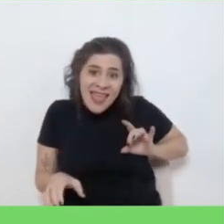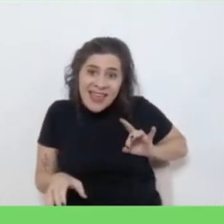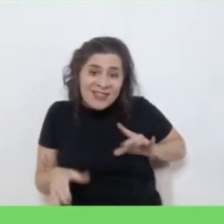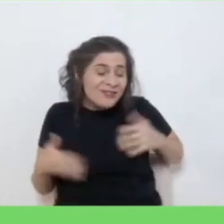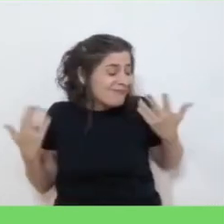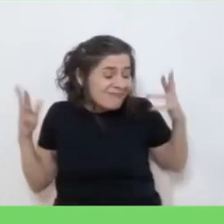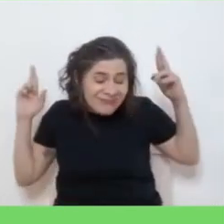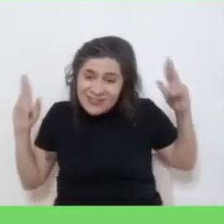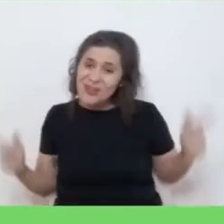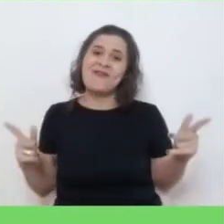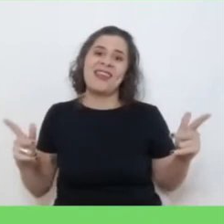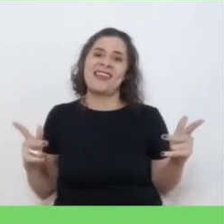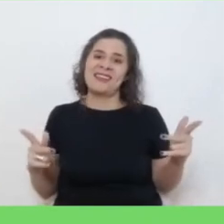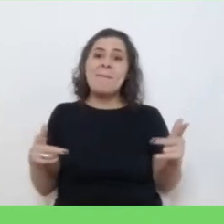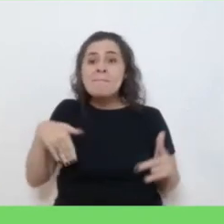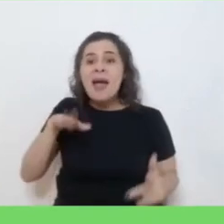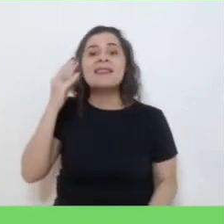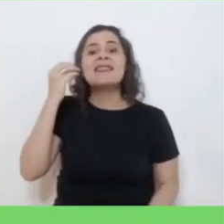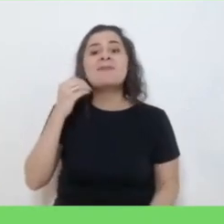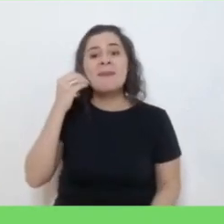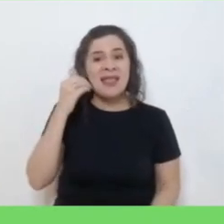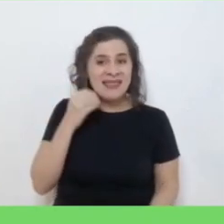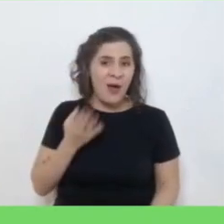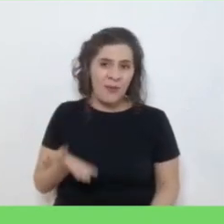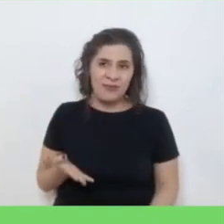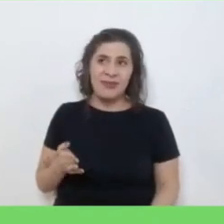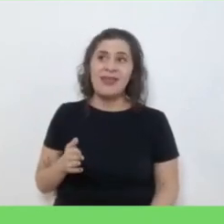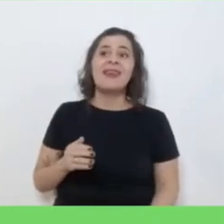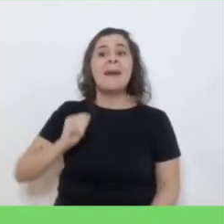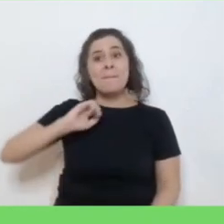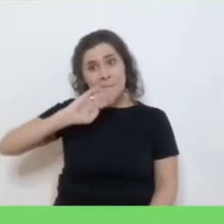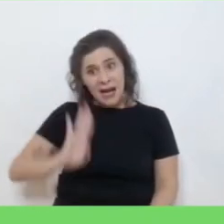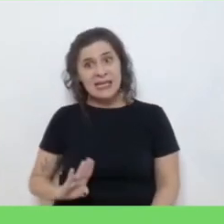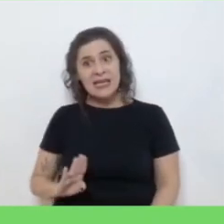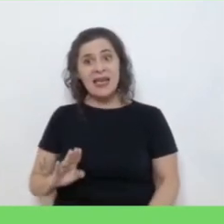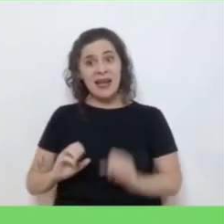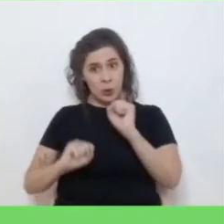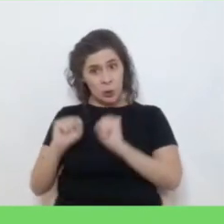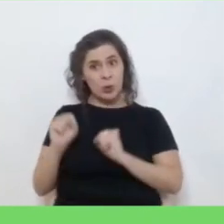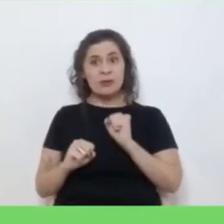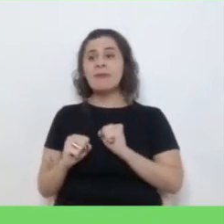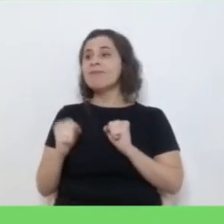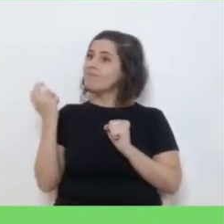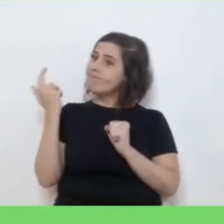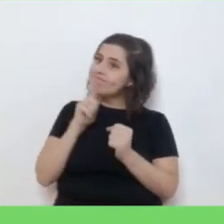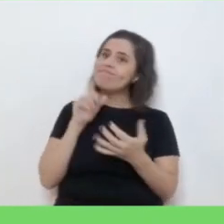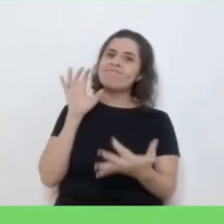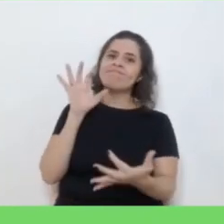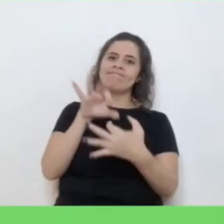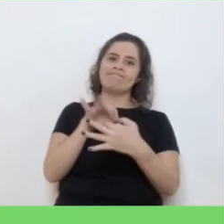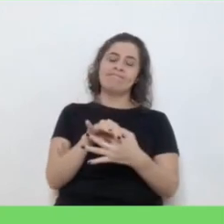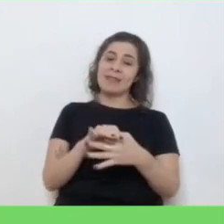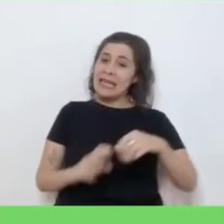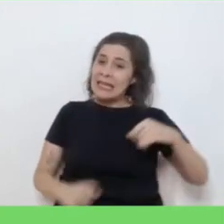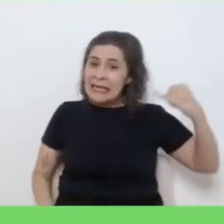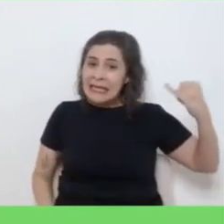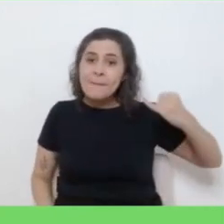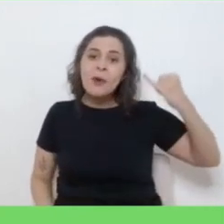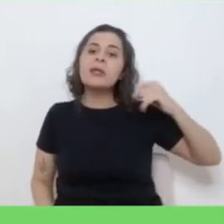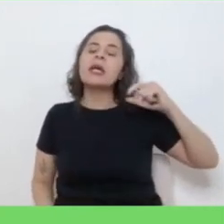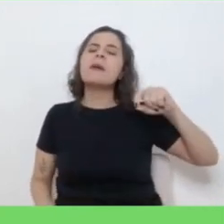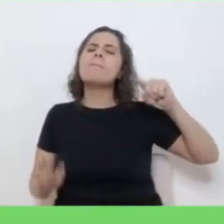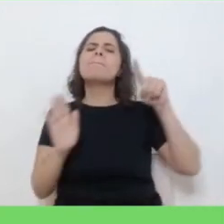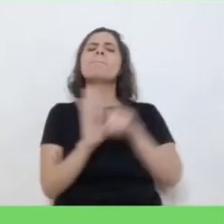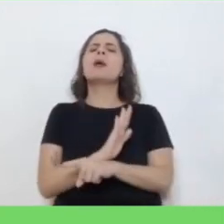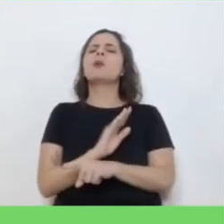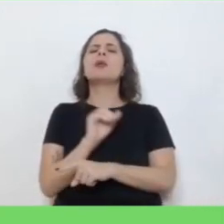games brasileira, boa parte dela se encontra nesse estágio. E aí eu acho que também é importante falar perguntar uma